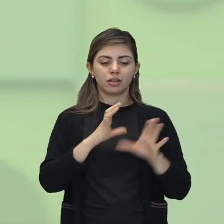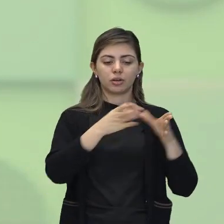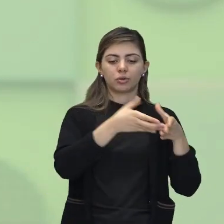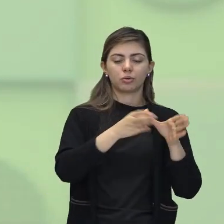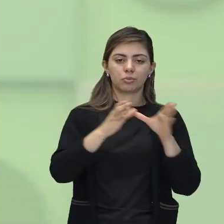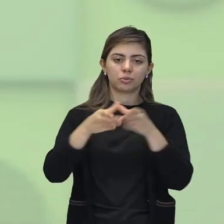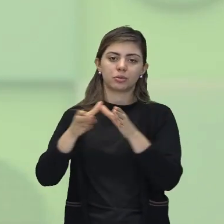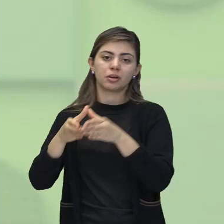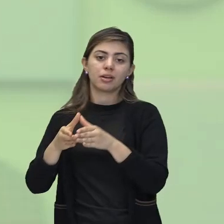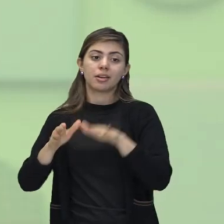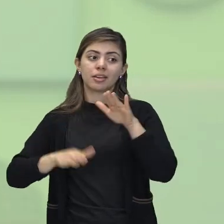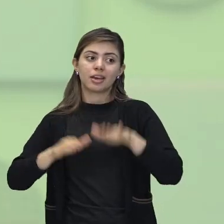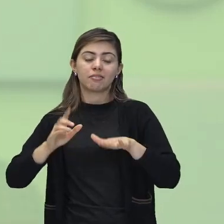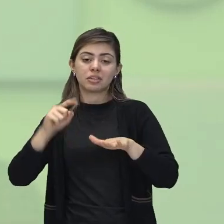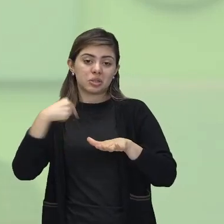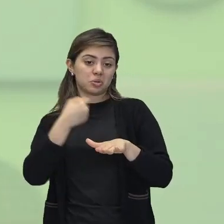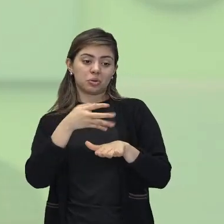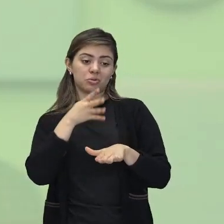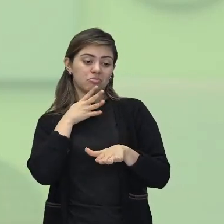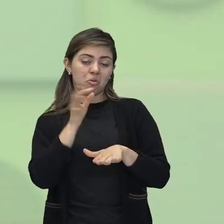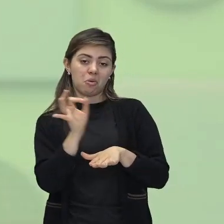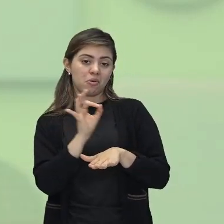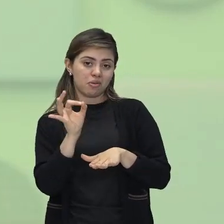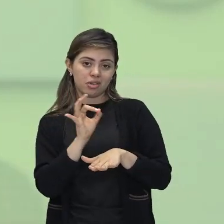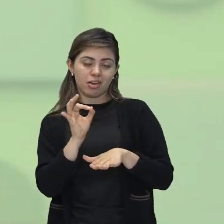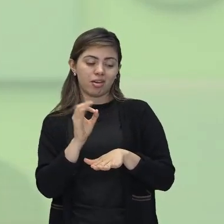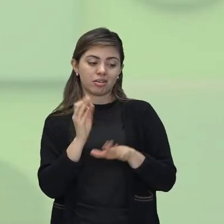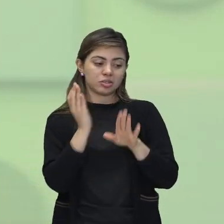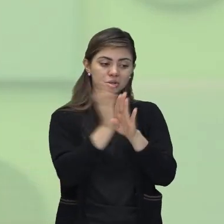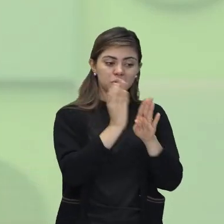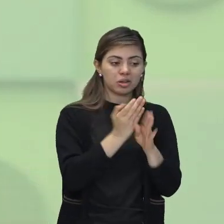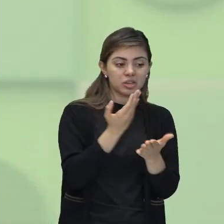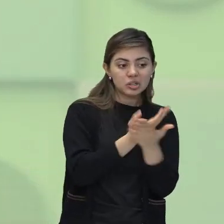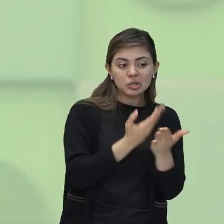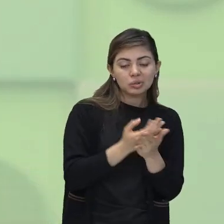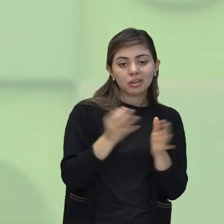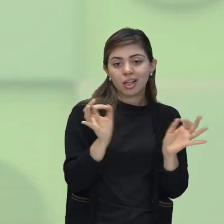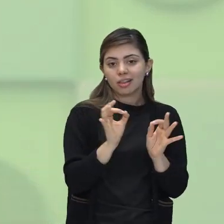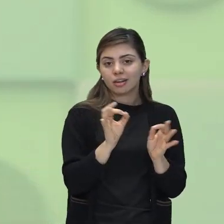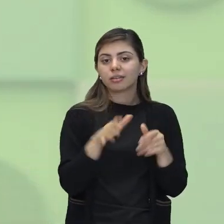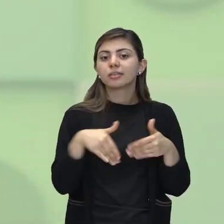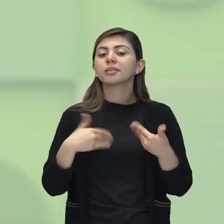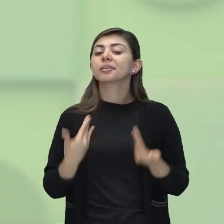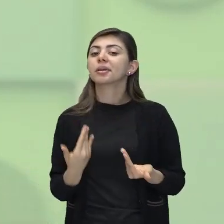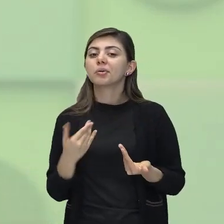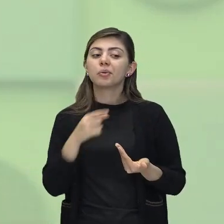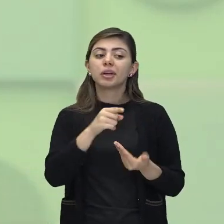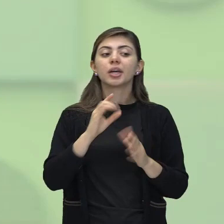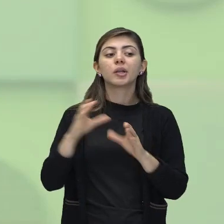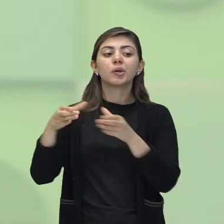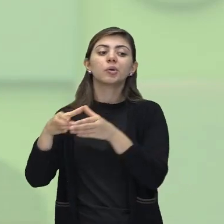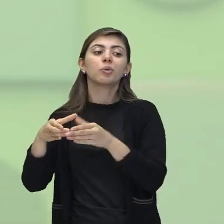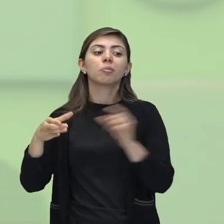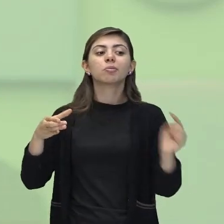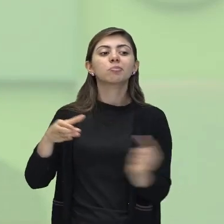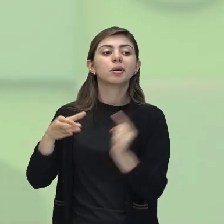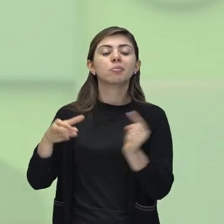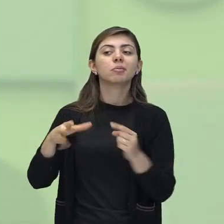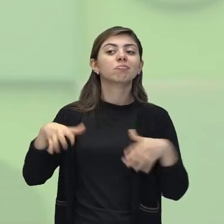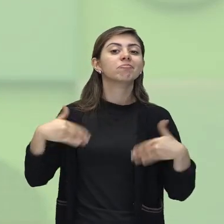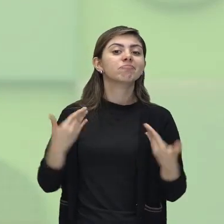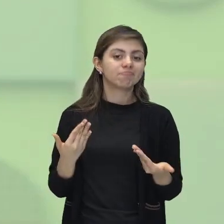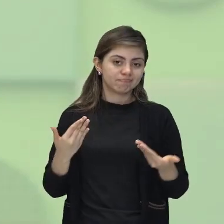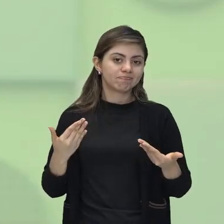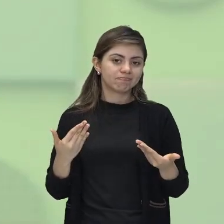ter sido ainda conhecidas, identificadas. Em qual dessas espécies eles, então, são